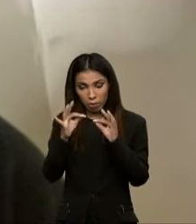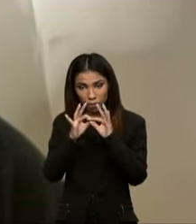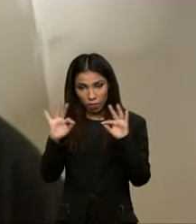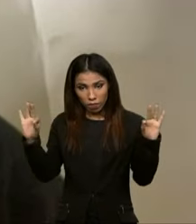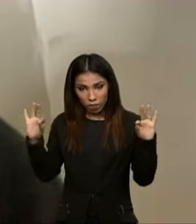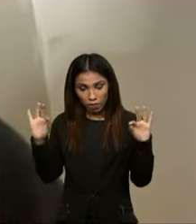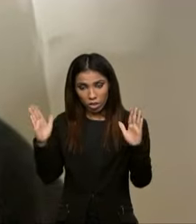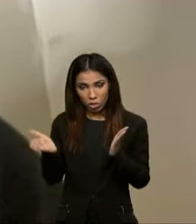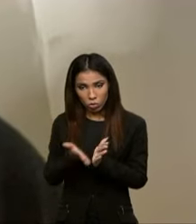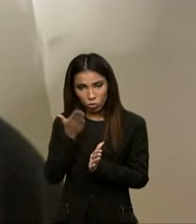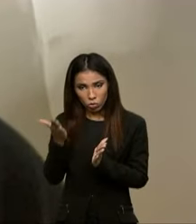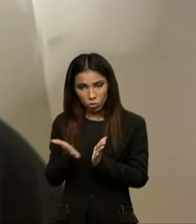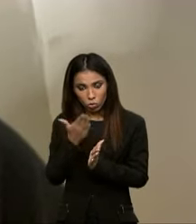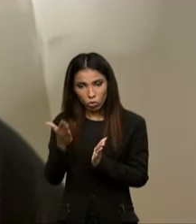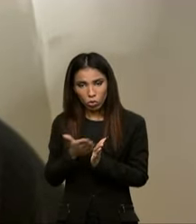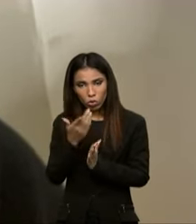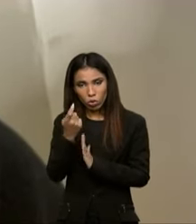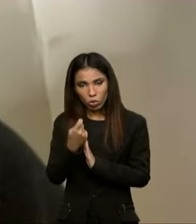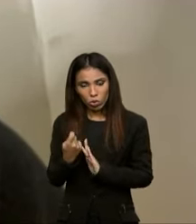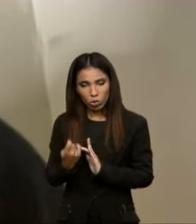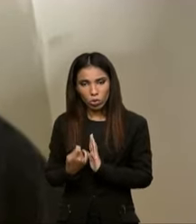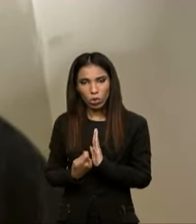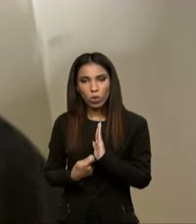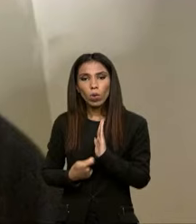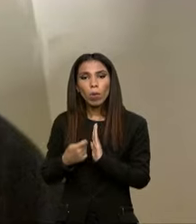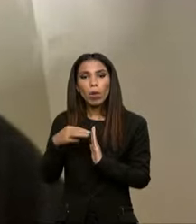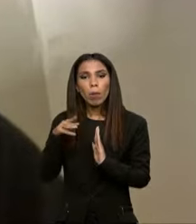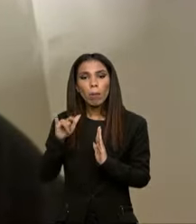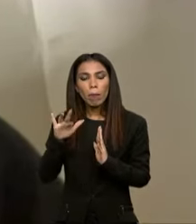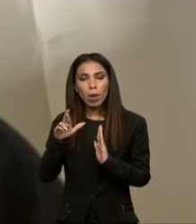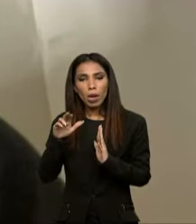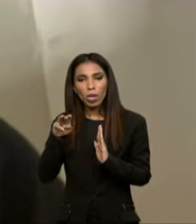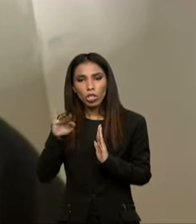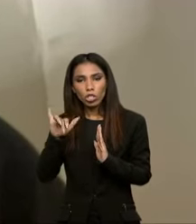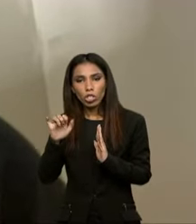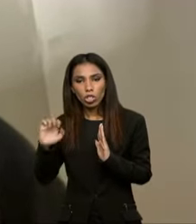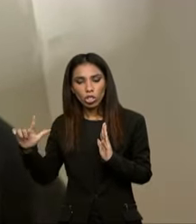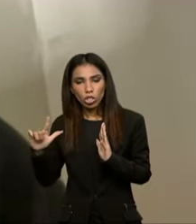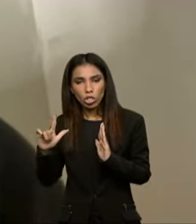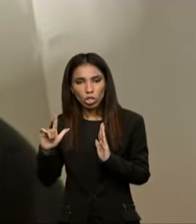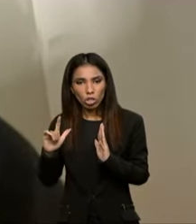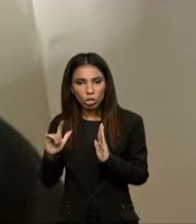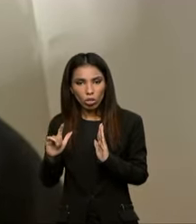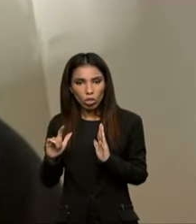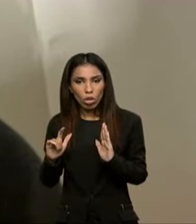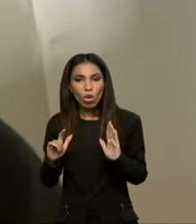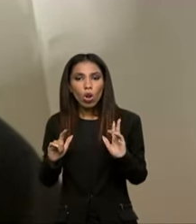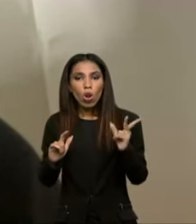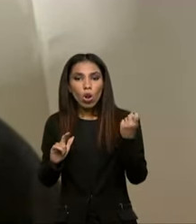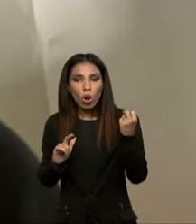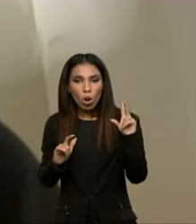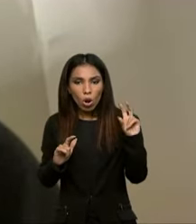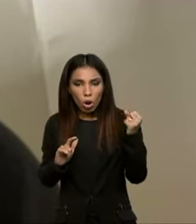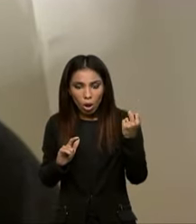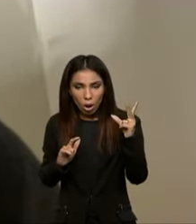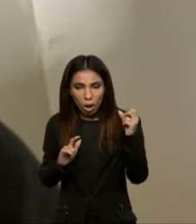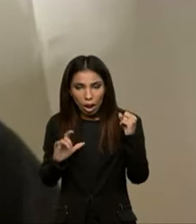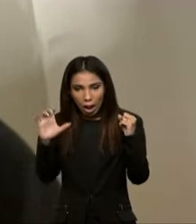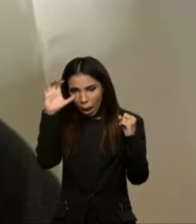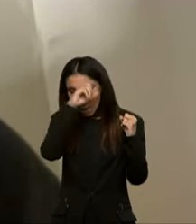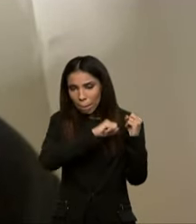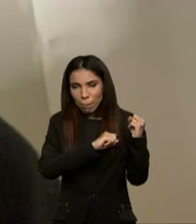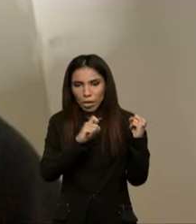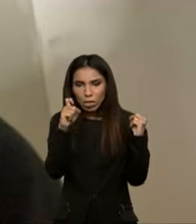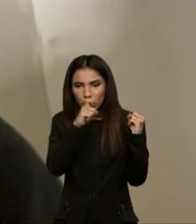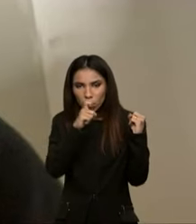prefácio do livro, onde o autor Michel Marc Bouchard escreve: "Os homossexuais aprendem a mentir antes de aprender a amar",